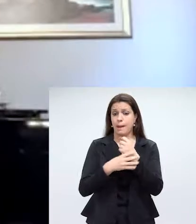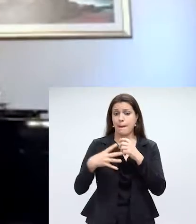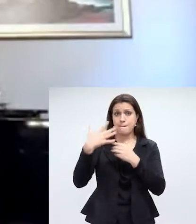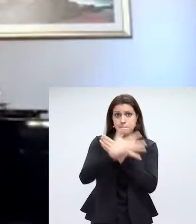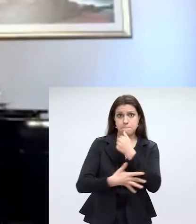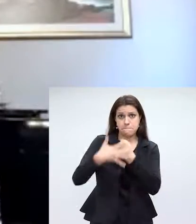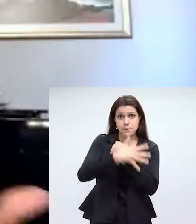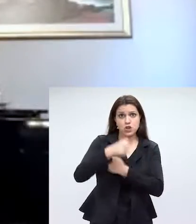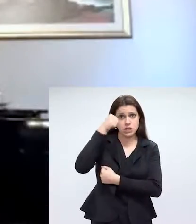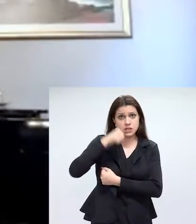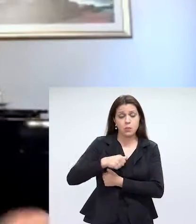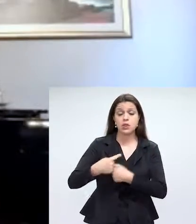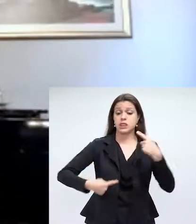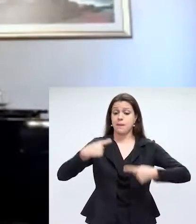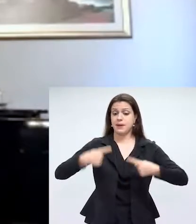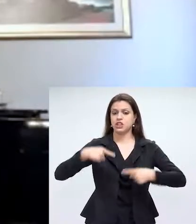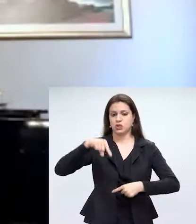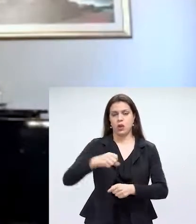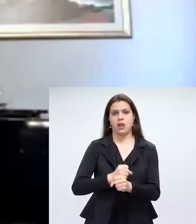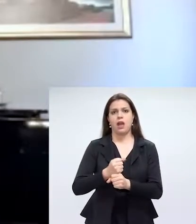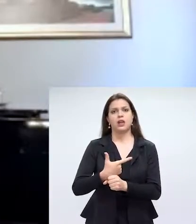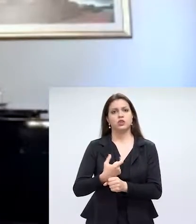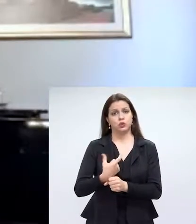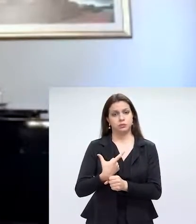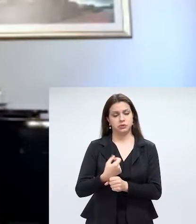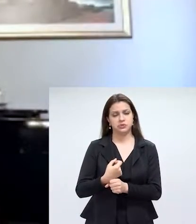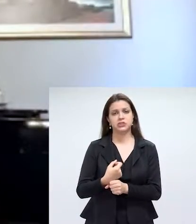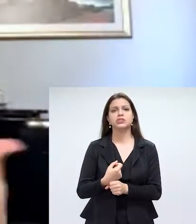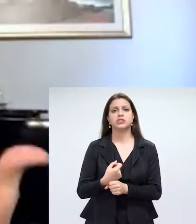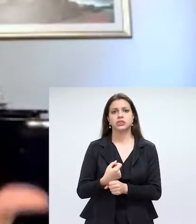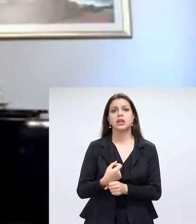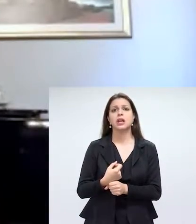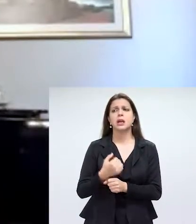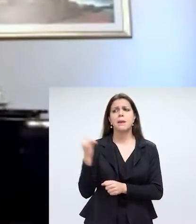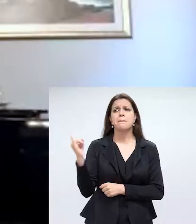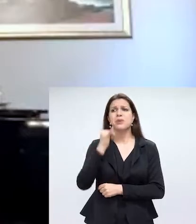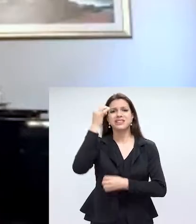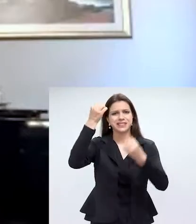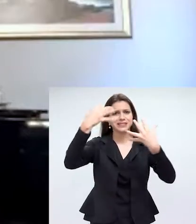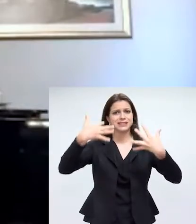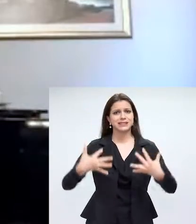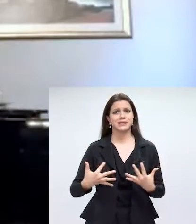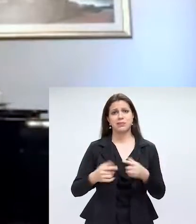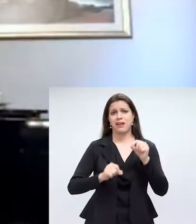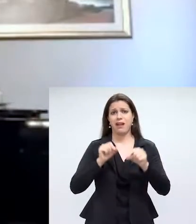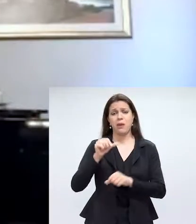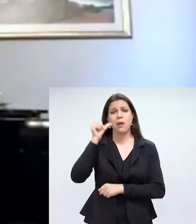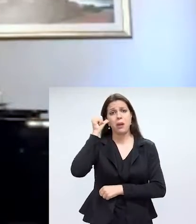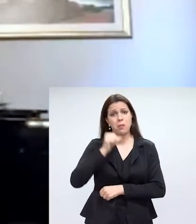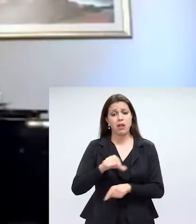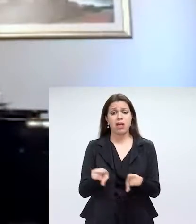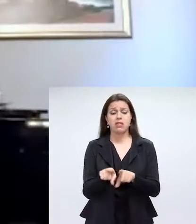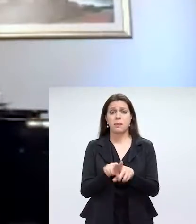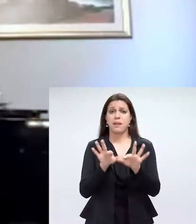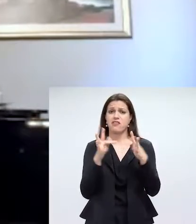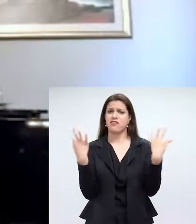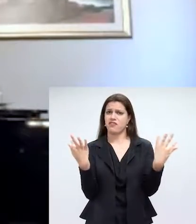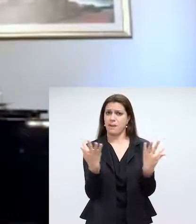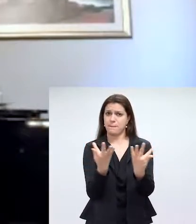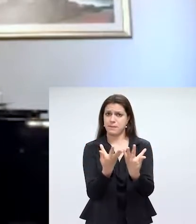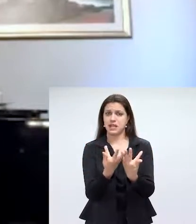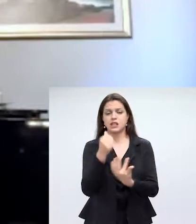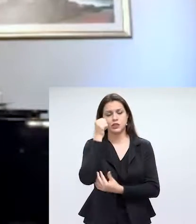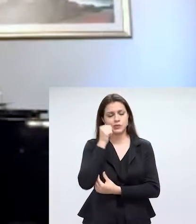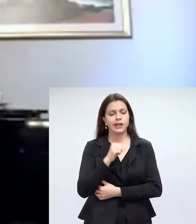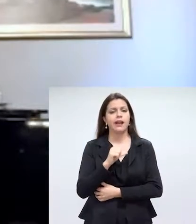foi debatido aqui nesse ano de 2020, levando a importância desse tipo de atitude por parte das